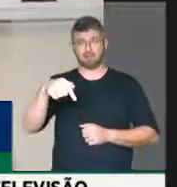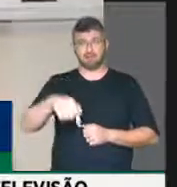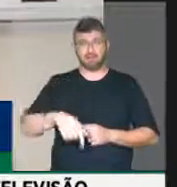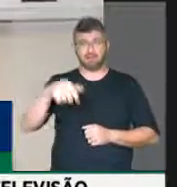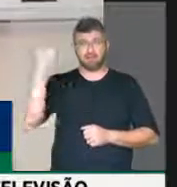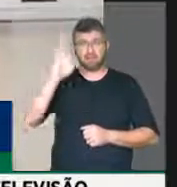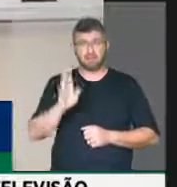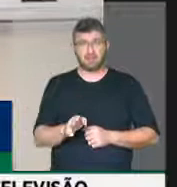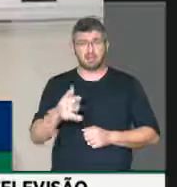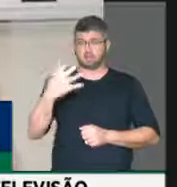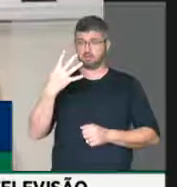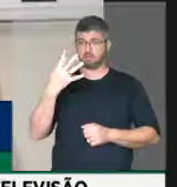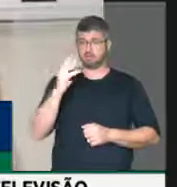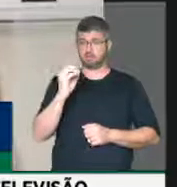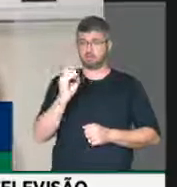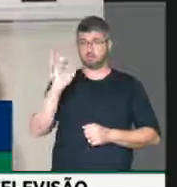Brasil,